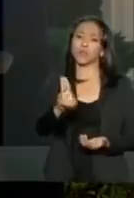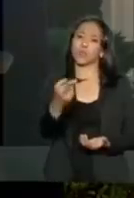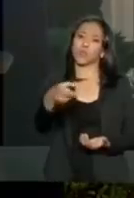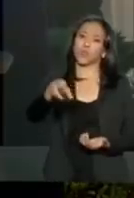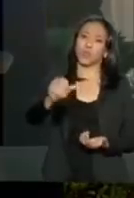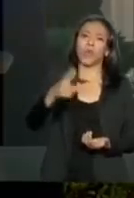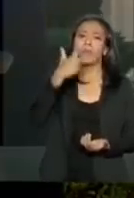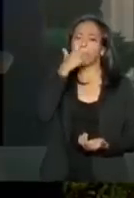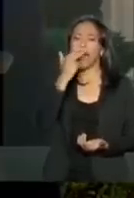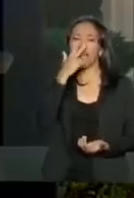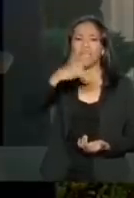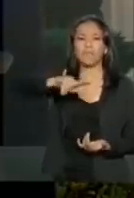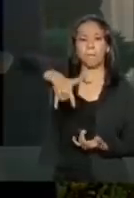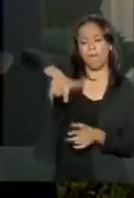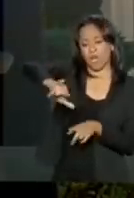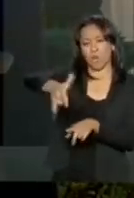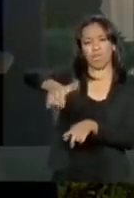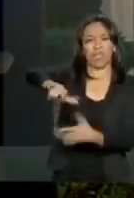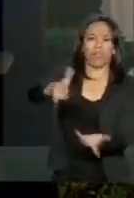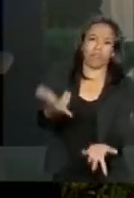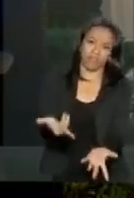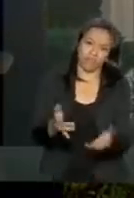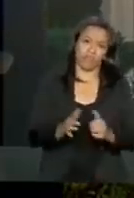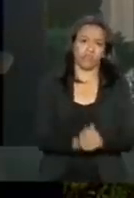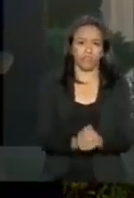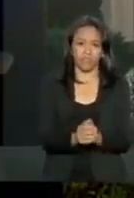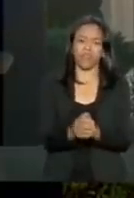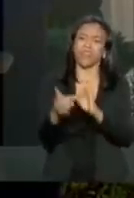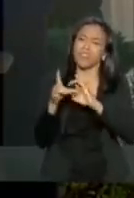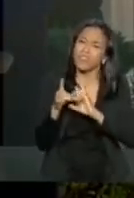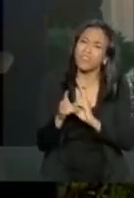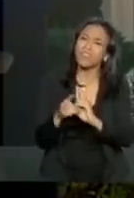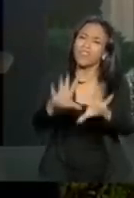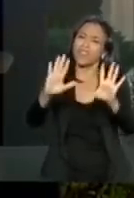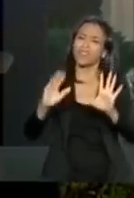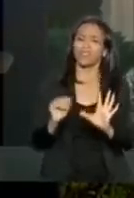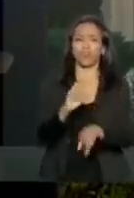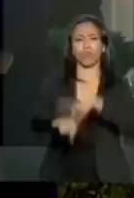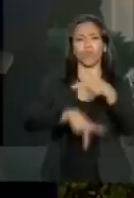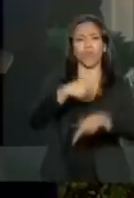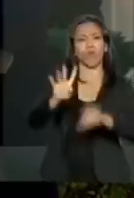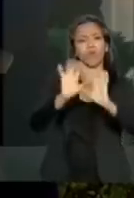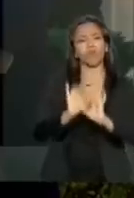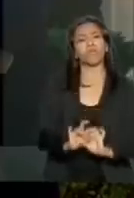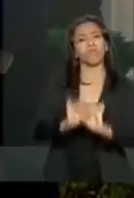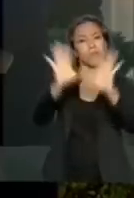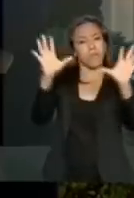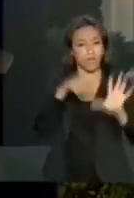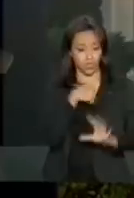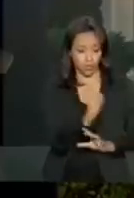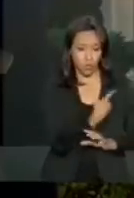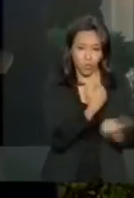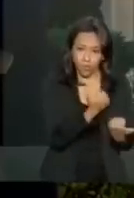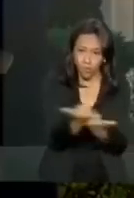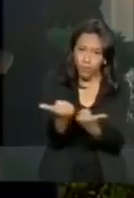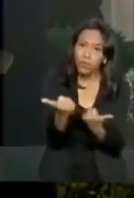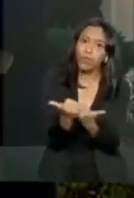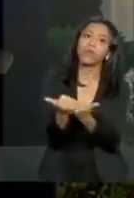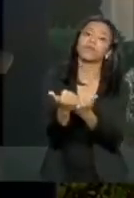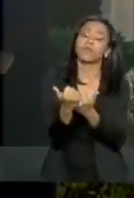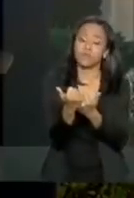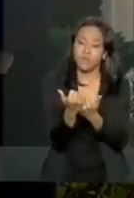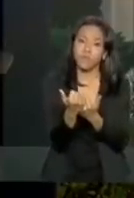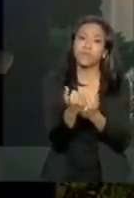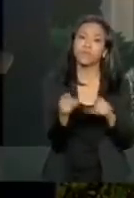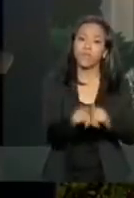marionete cubana e que deixem com que o seu povo volte à liberdade. Apoiamos também